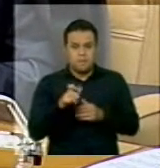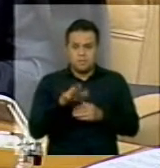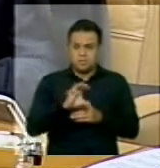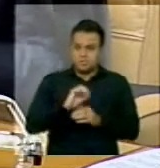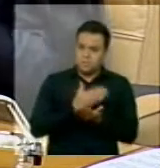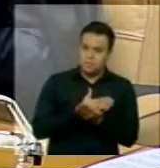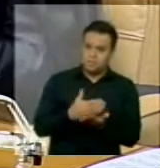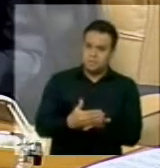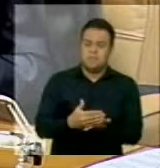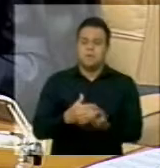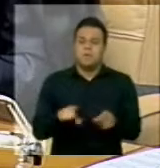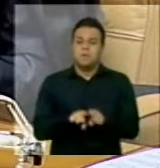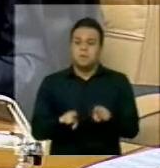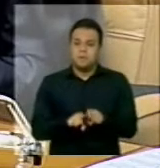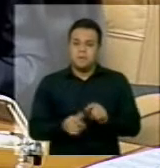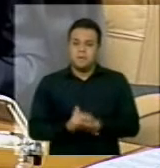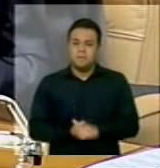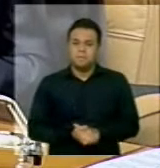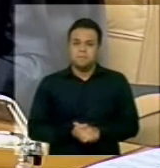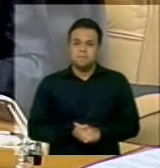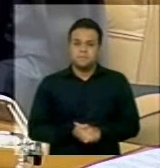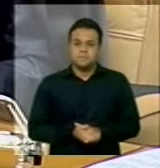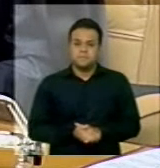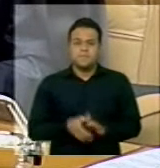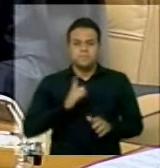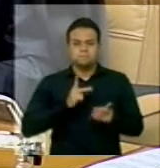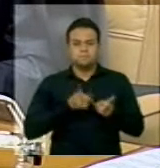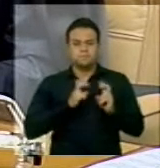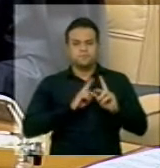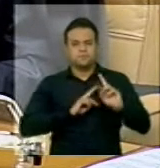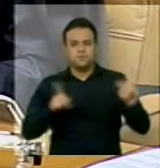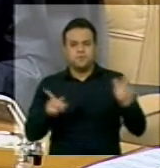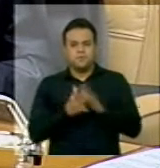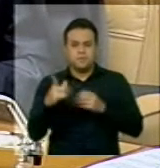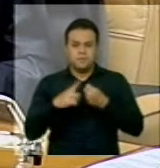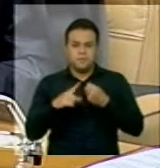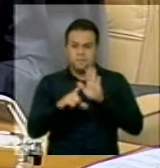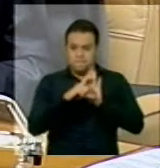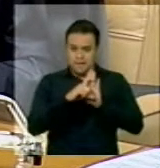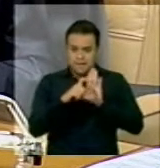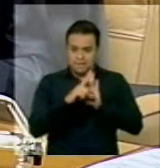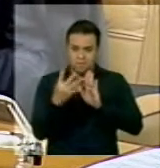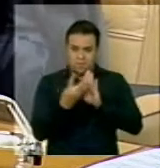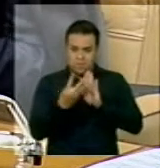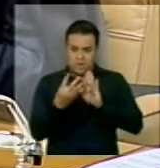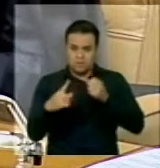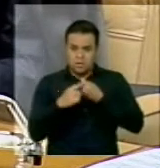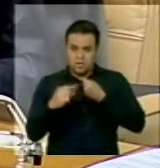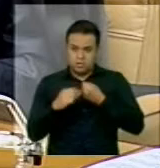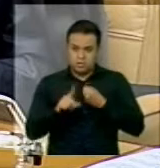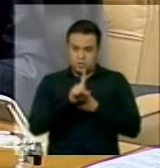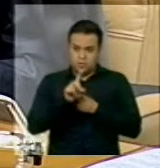inicial e aduz que a diferenciação feita pelo parágrafo 4º do artigo 15 da